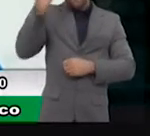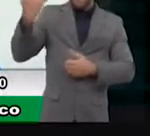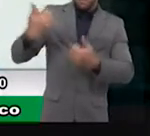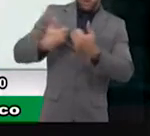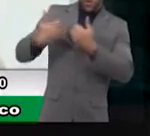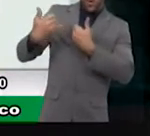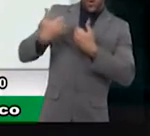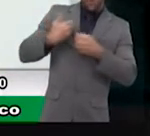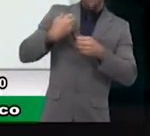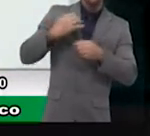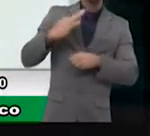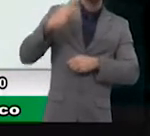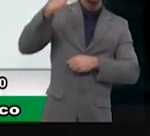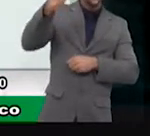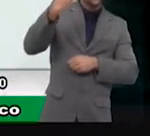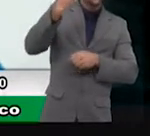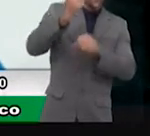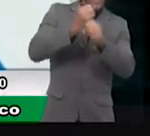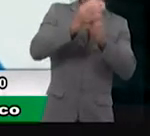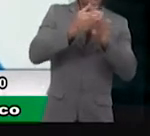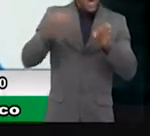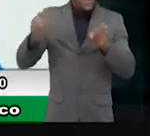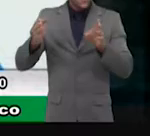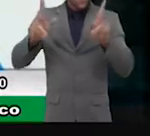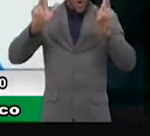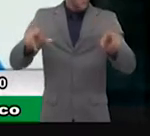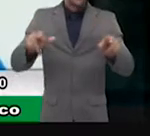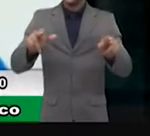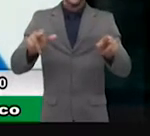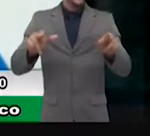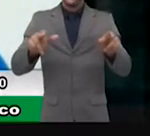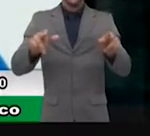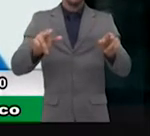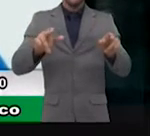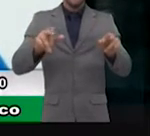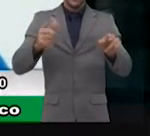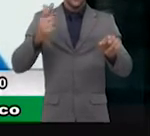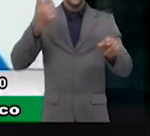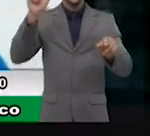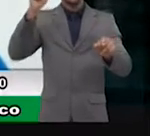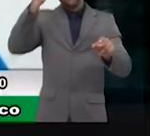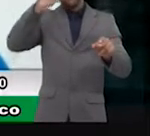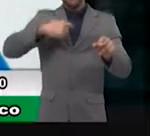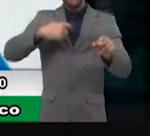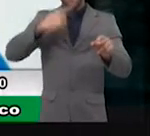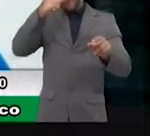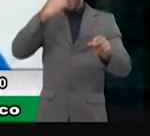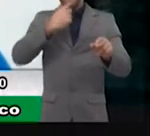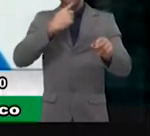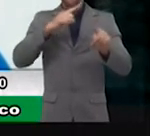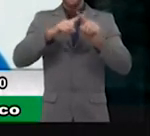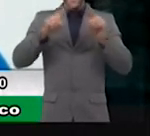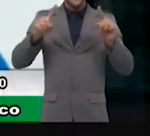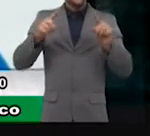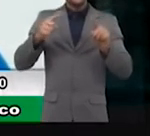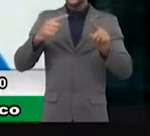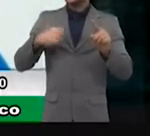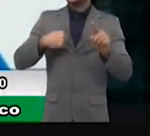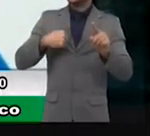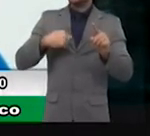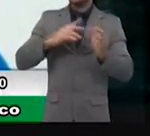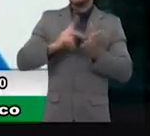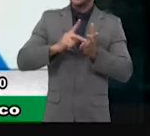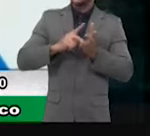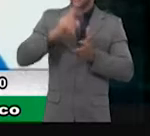E realmente, hoje eu não me considero o mesmo. E eu aprendi muito com cada